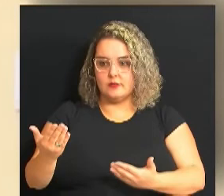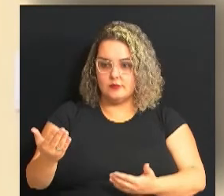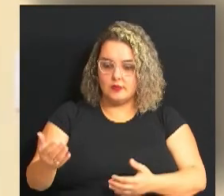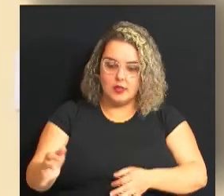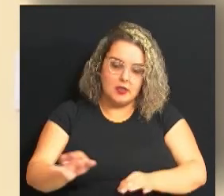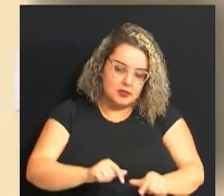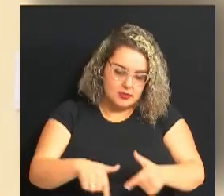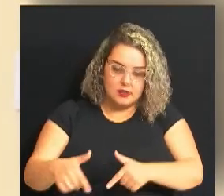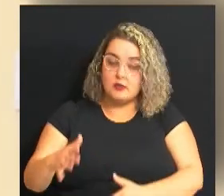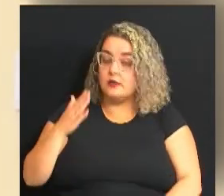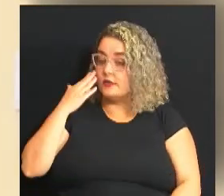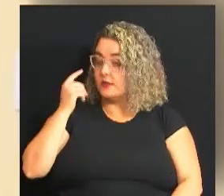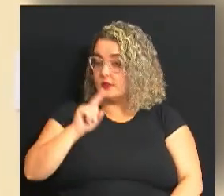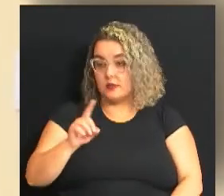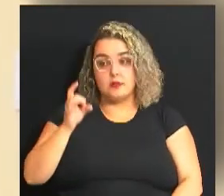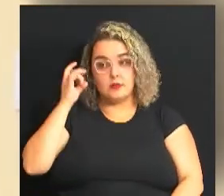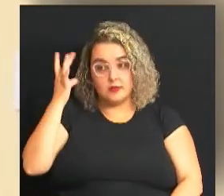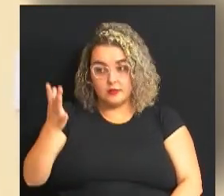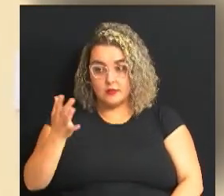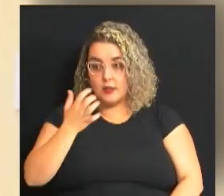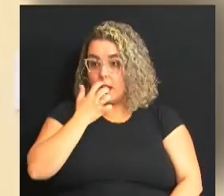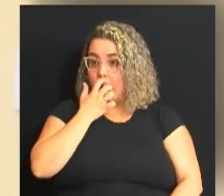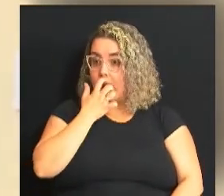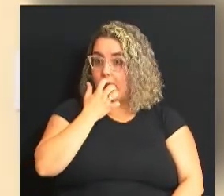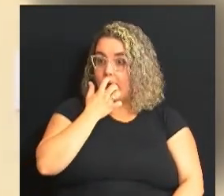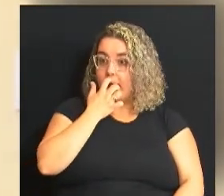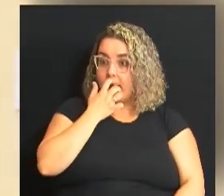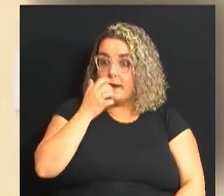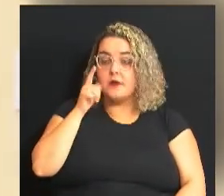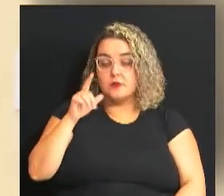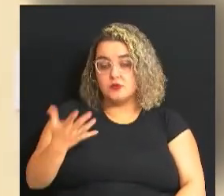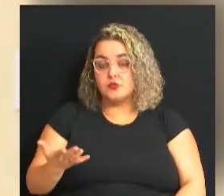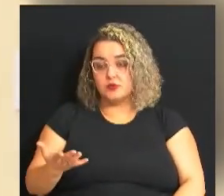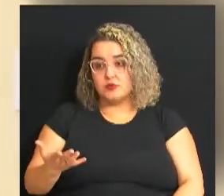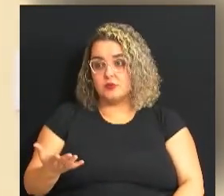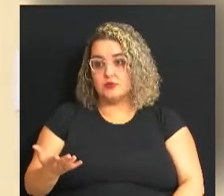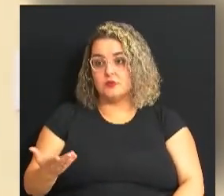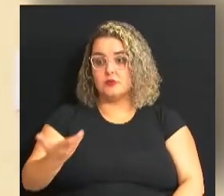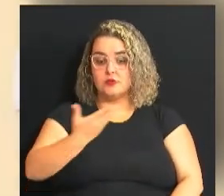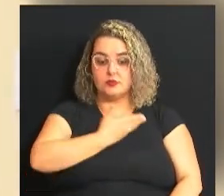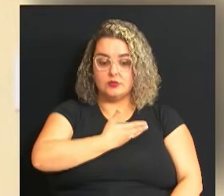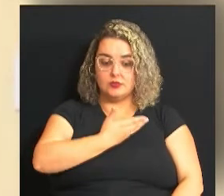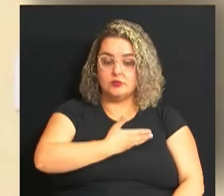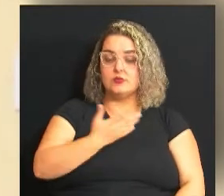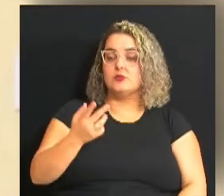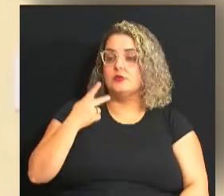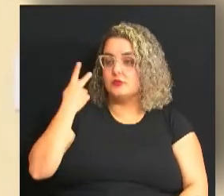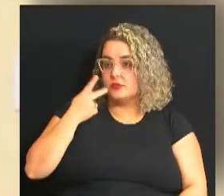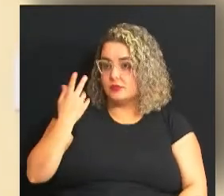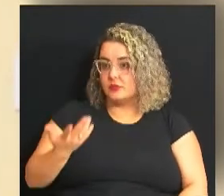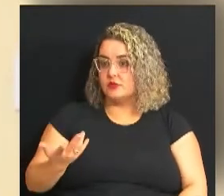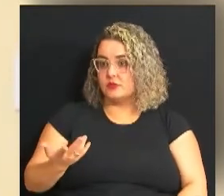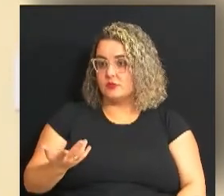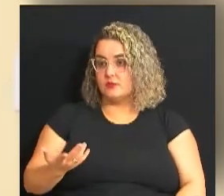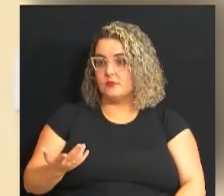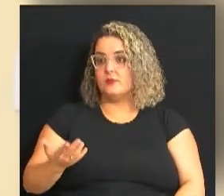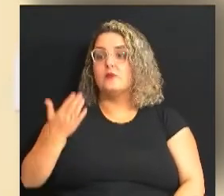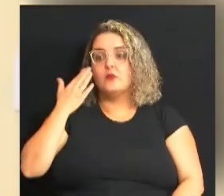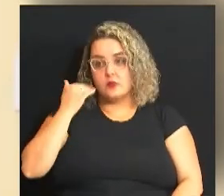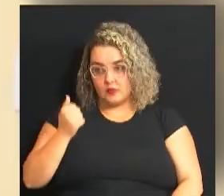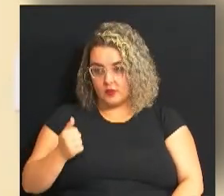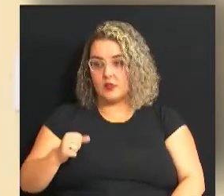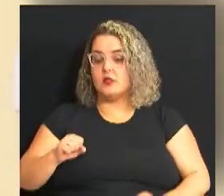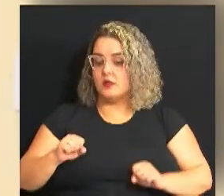sei que não é fácil conseguir isso perante seus amigos de vereadores. Eu sei que a luta é